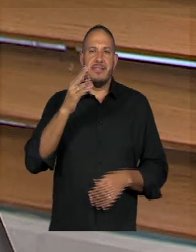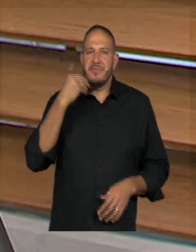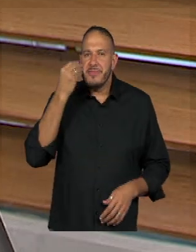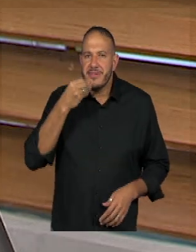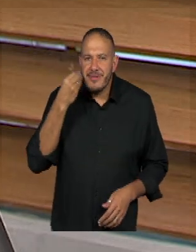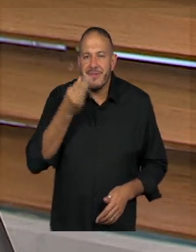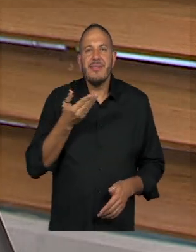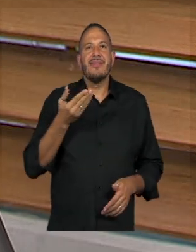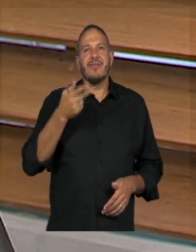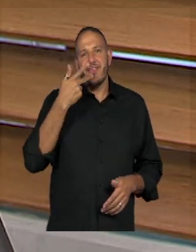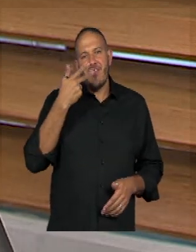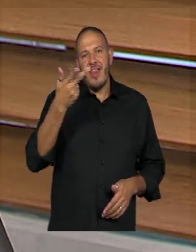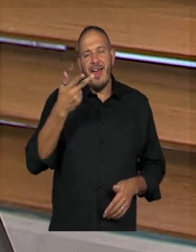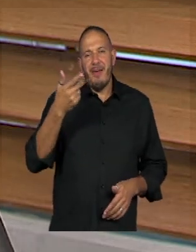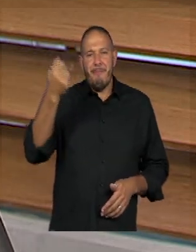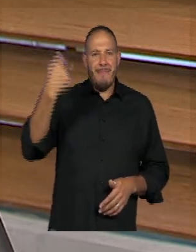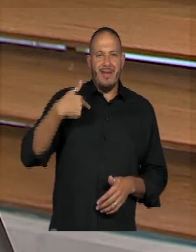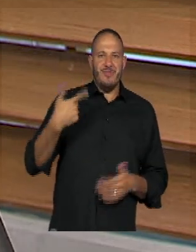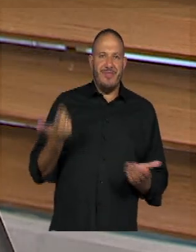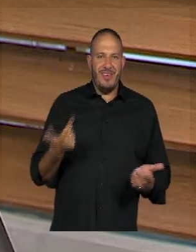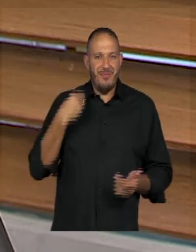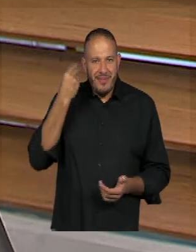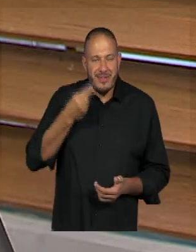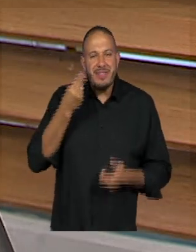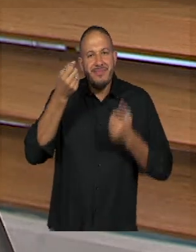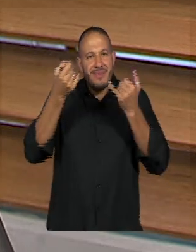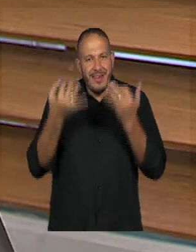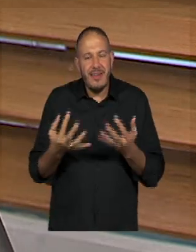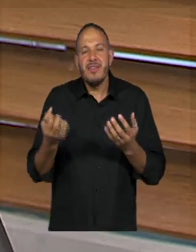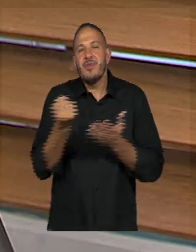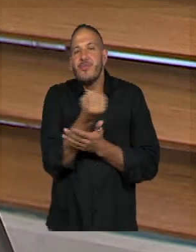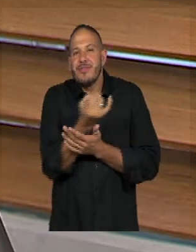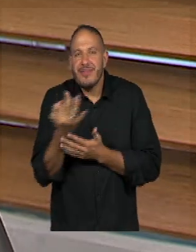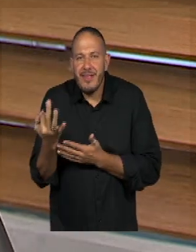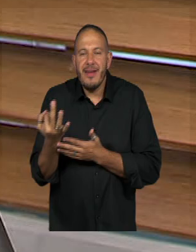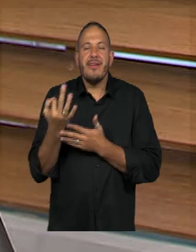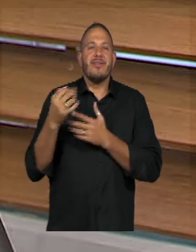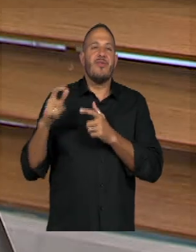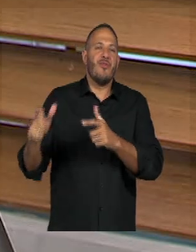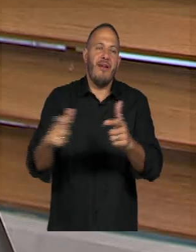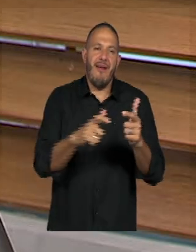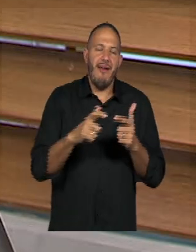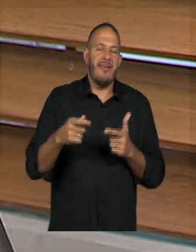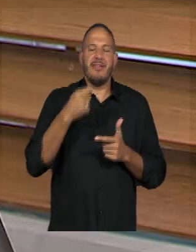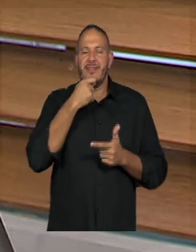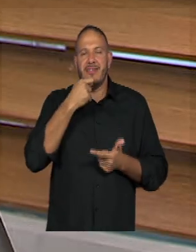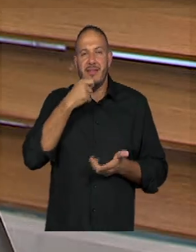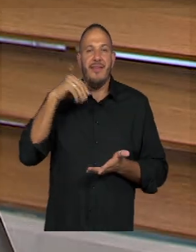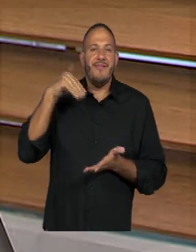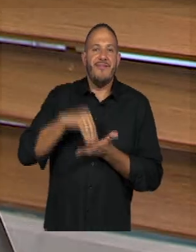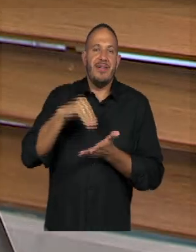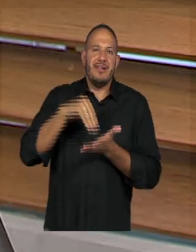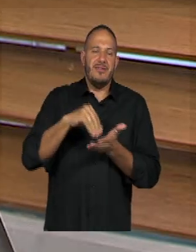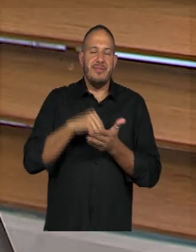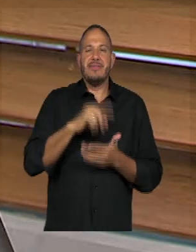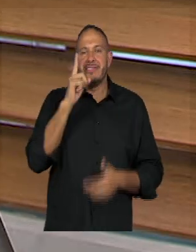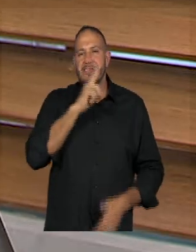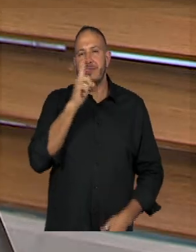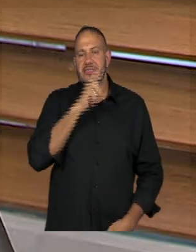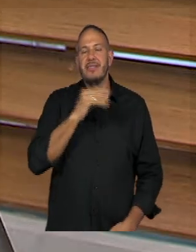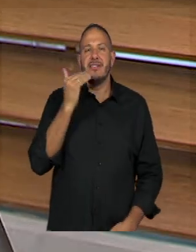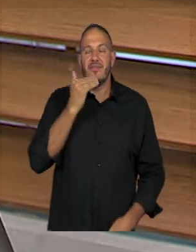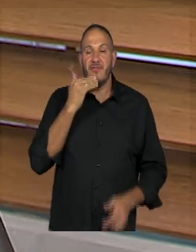do que eu para falar a respeito da quantidade de lugares que ainda estão em falha. Mas